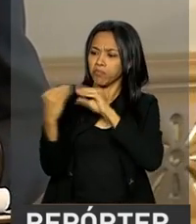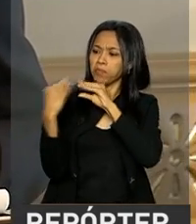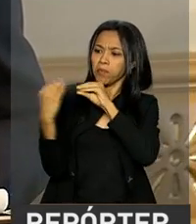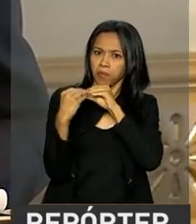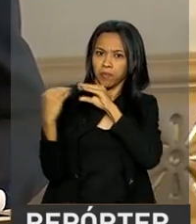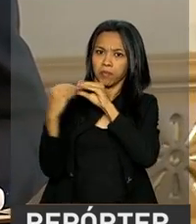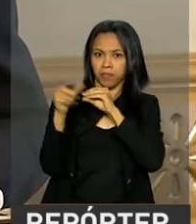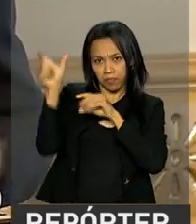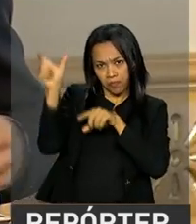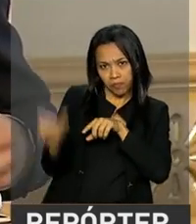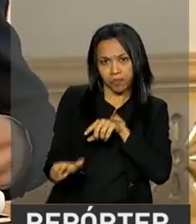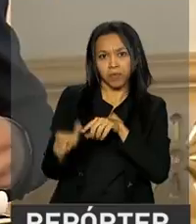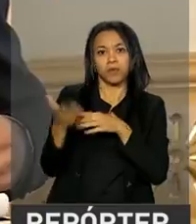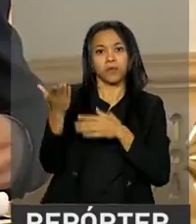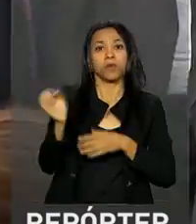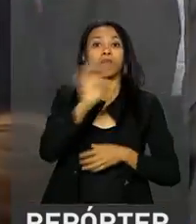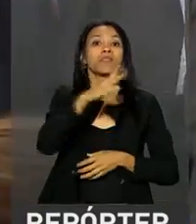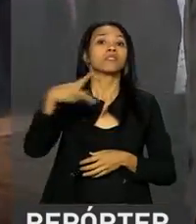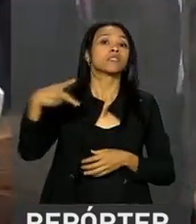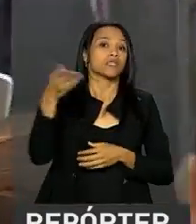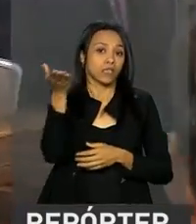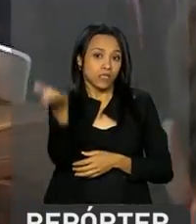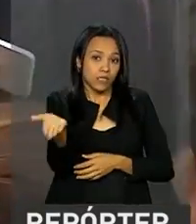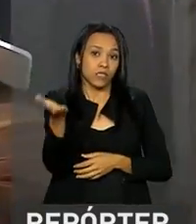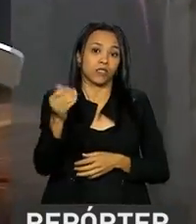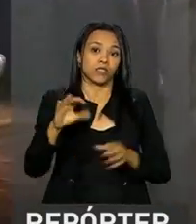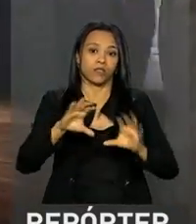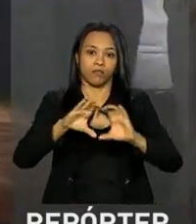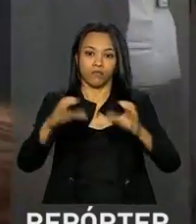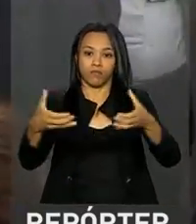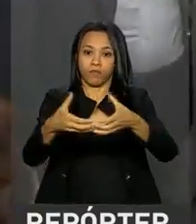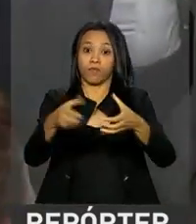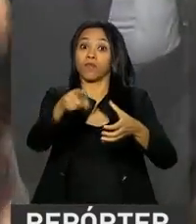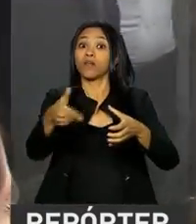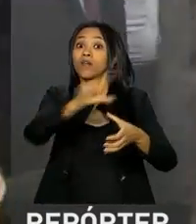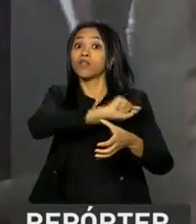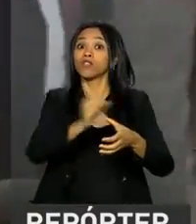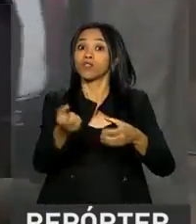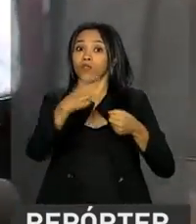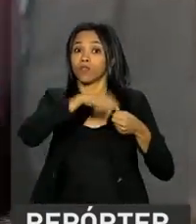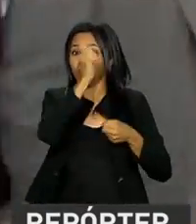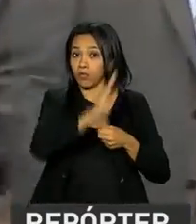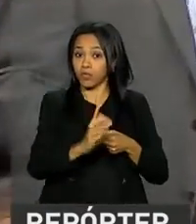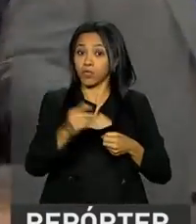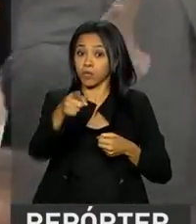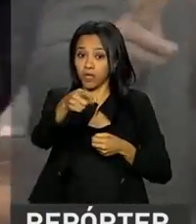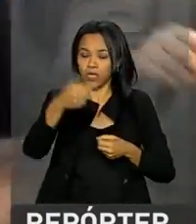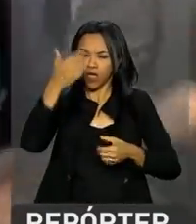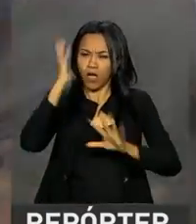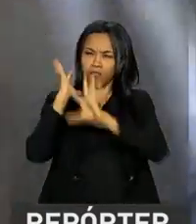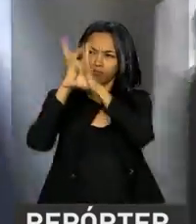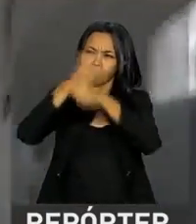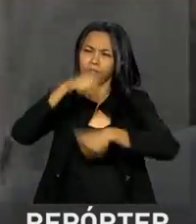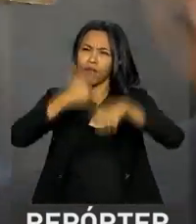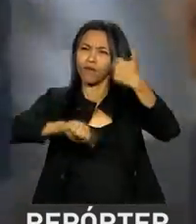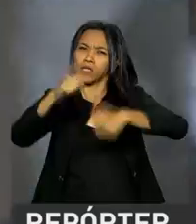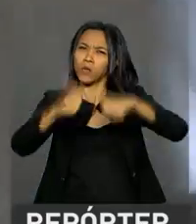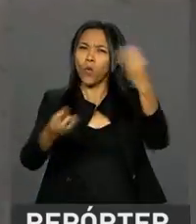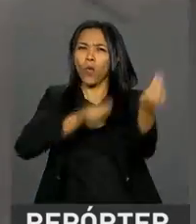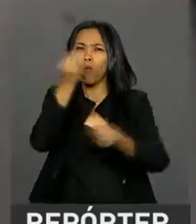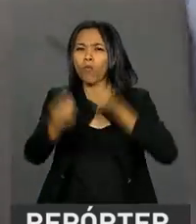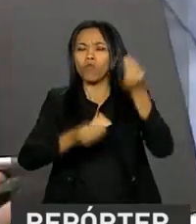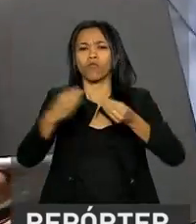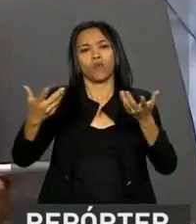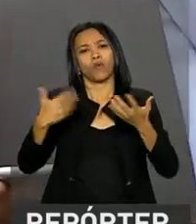excelência o presidente do Parlamento Antes de voltar ao Brasil Michel Temer fez um balanço da viagem ao país